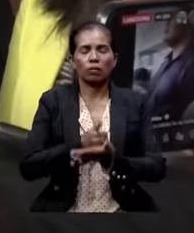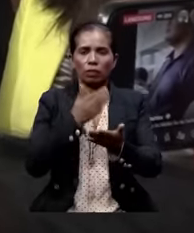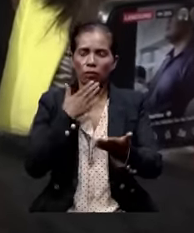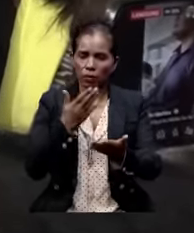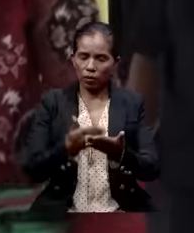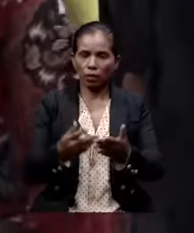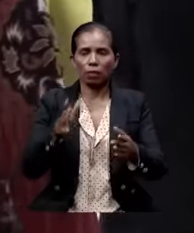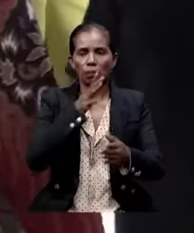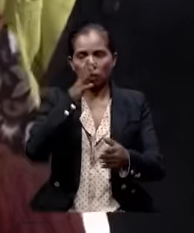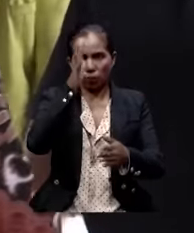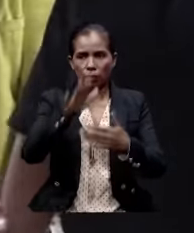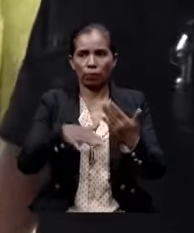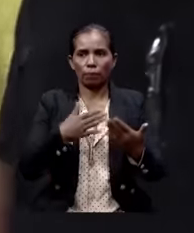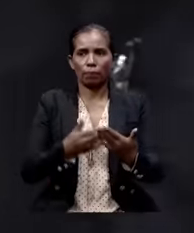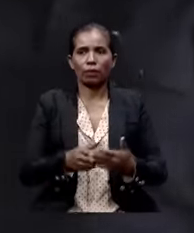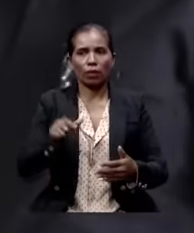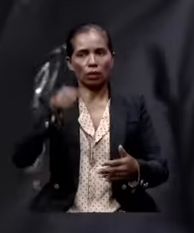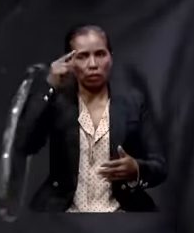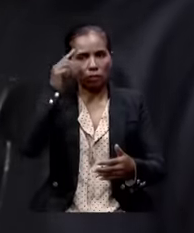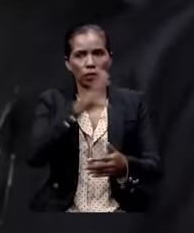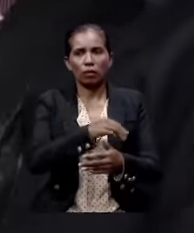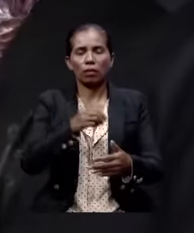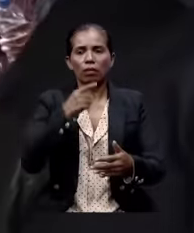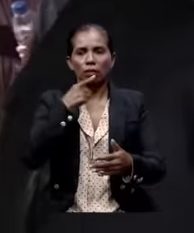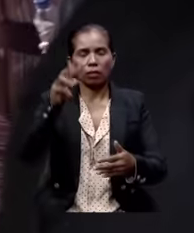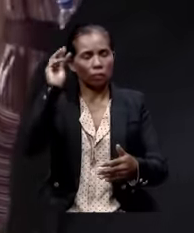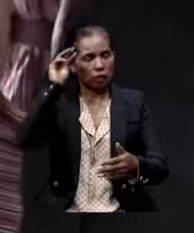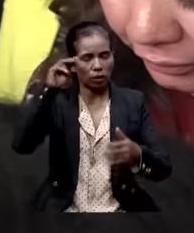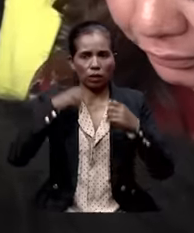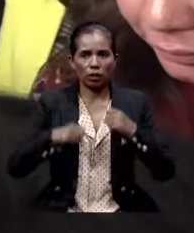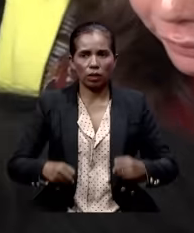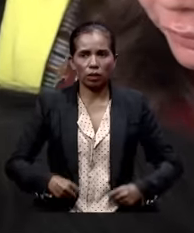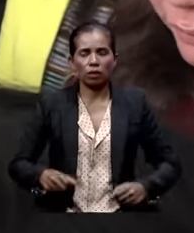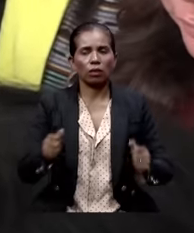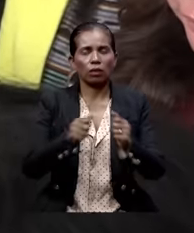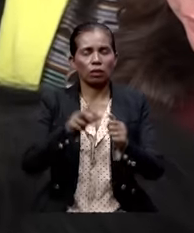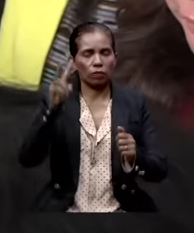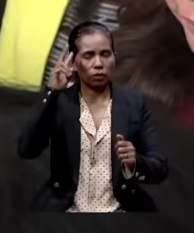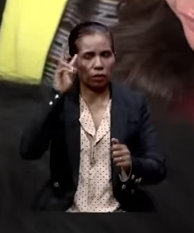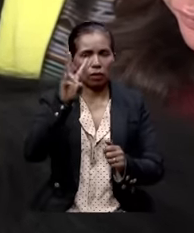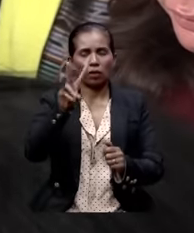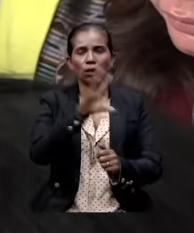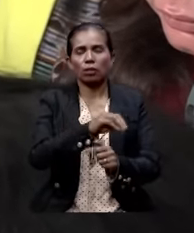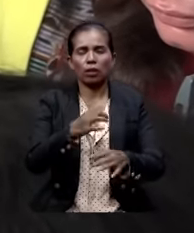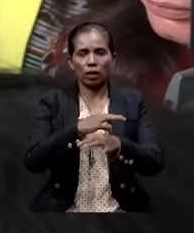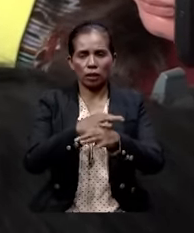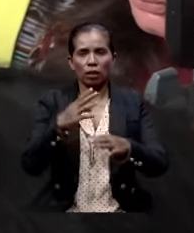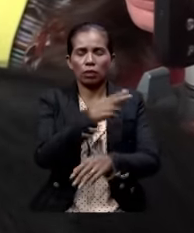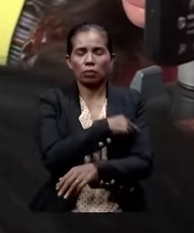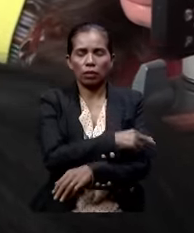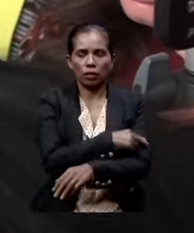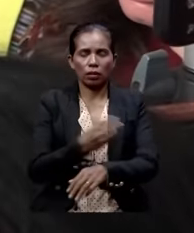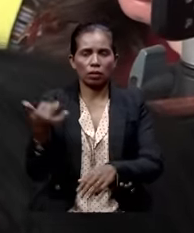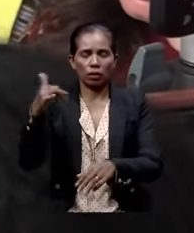ba ina nama sirahoto. Governante ne mos orienta ministra Saudi hovise ne rua atu hadia hospital nasional e asira